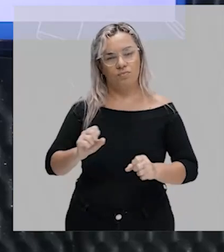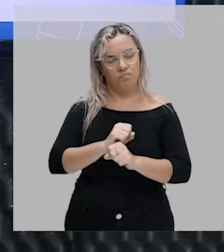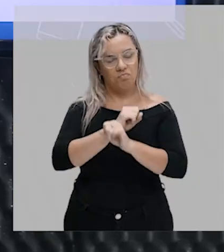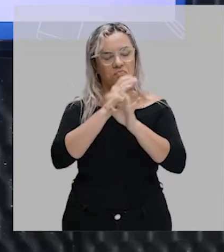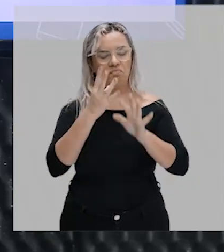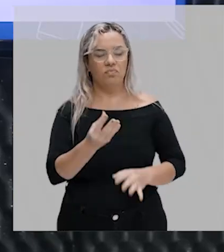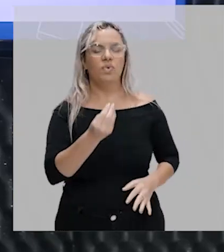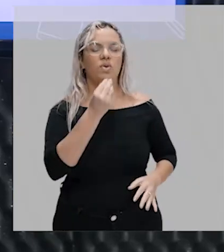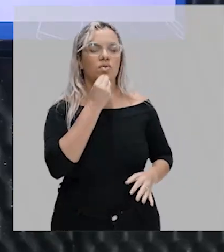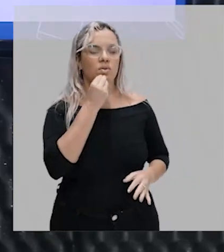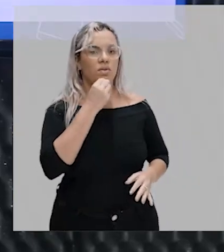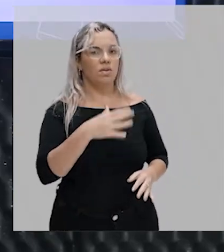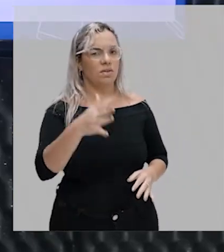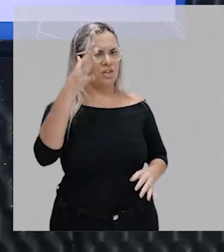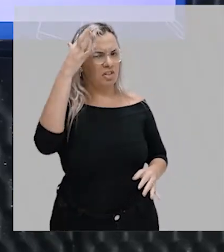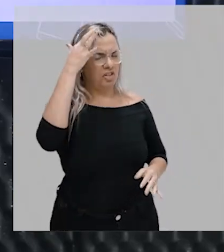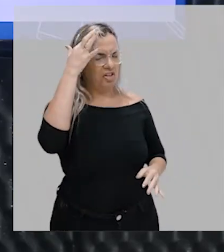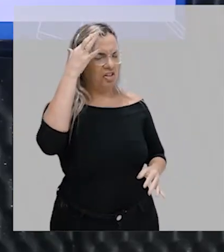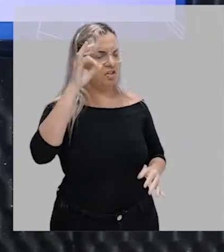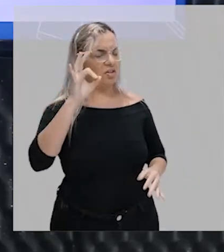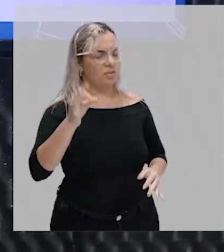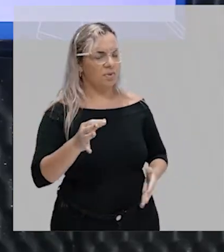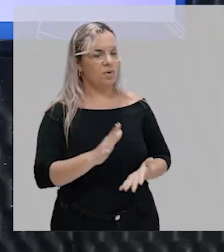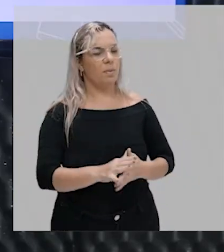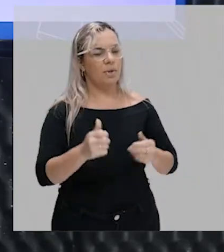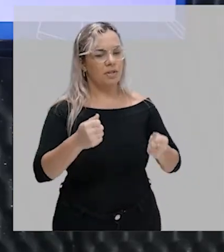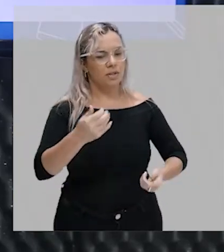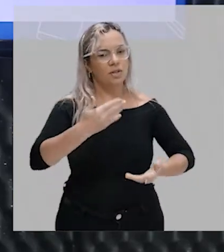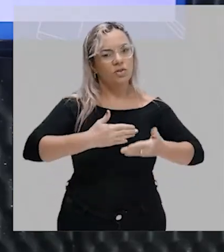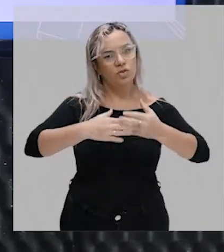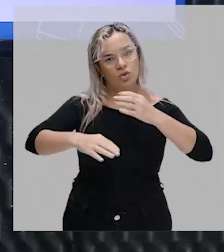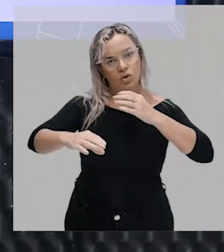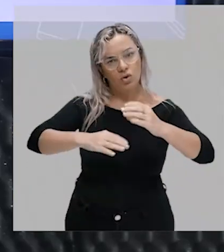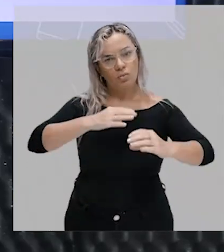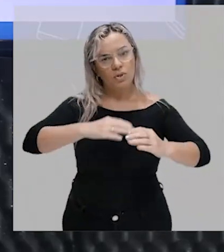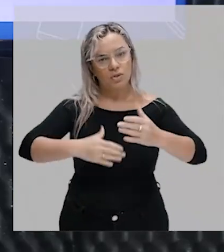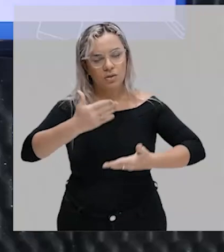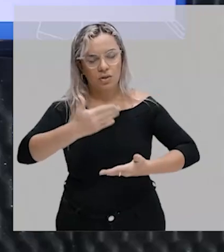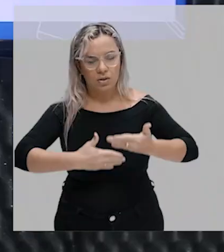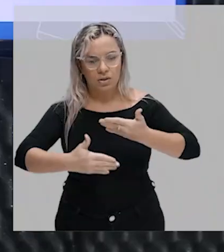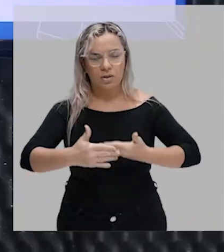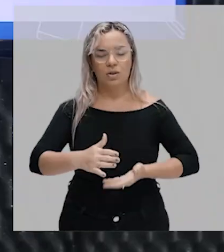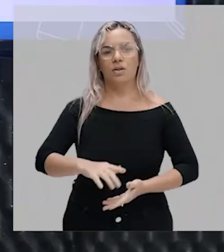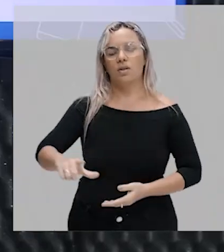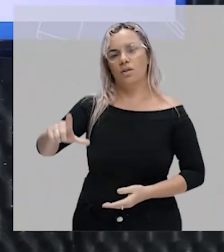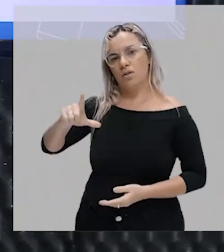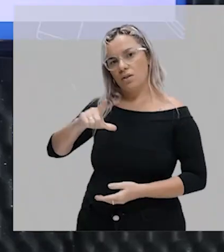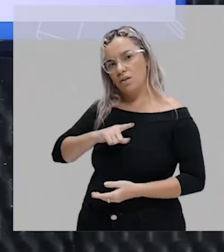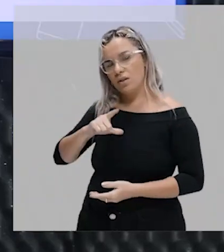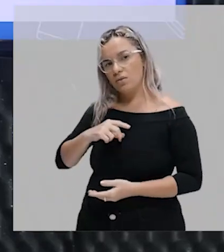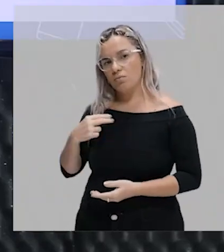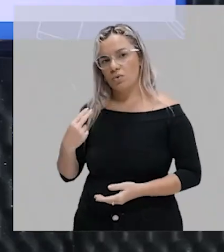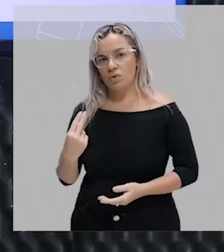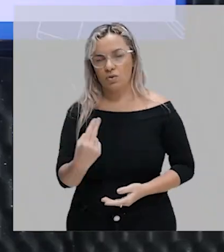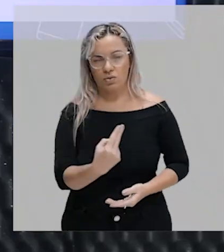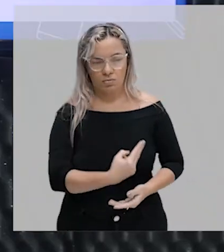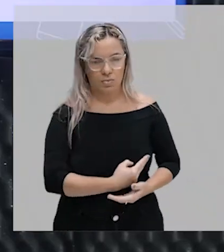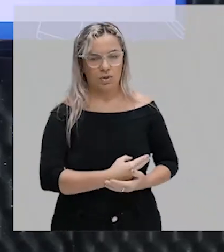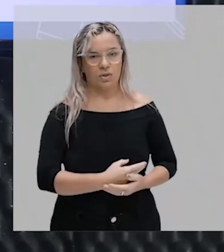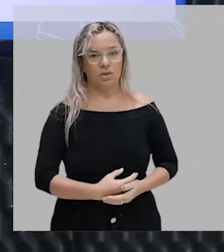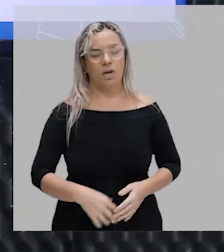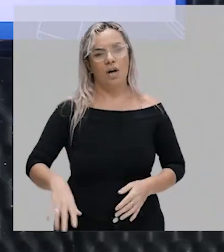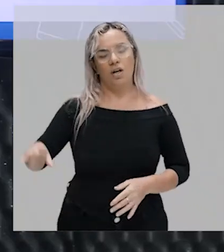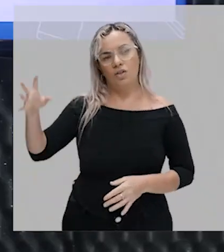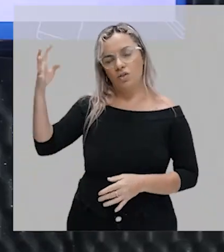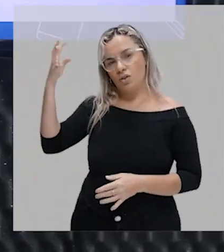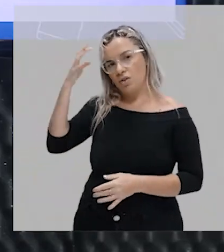houver entendimento, não há comunicação. Então, nós temos essa capacidade intelectual de nos submetermos às